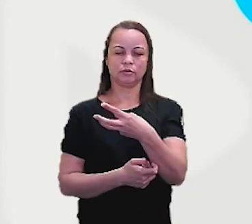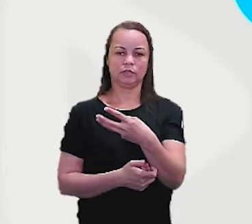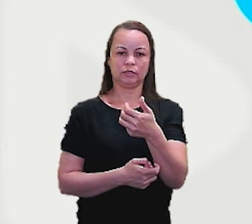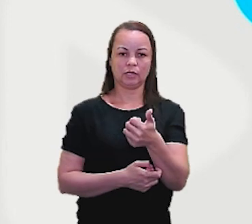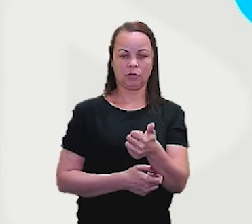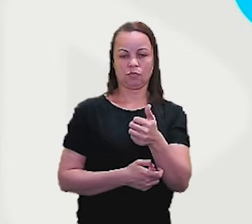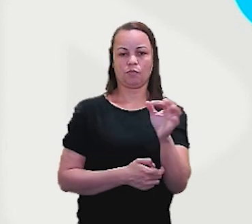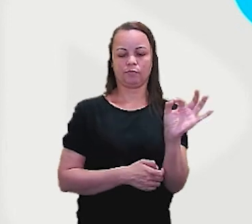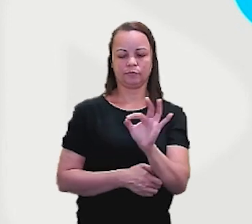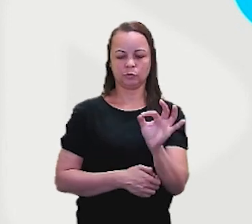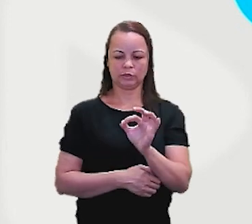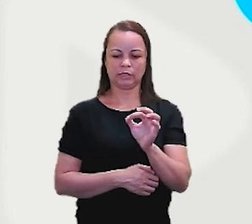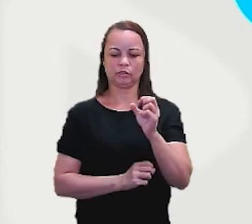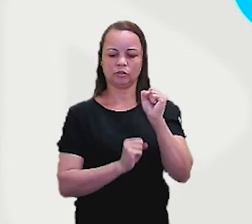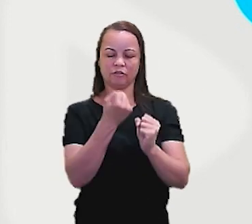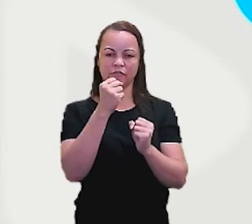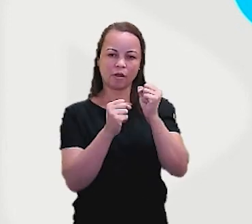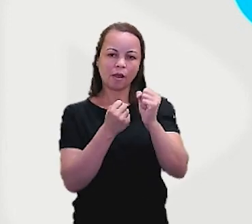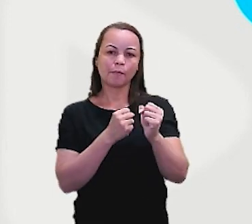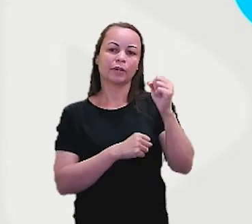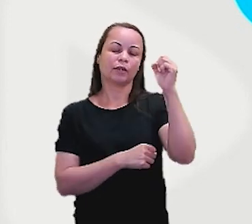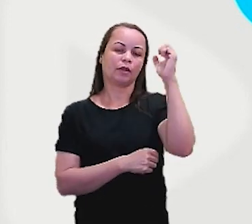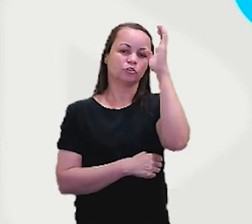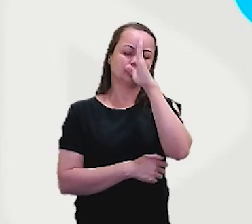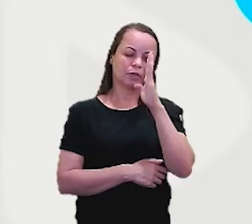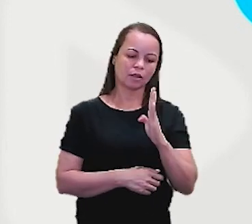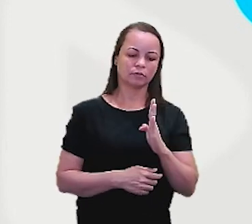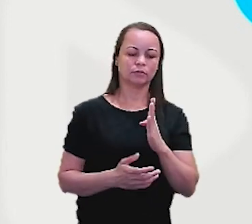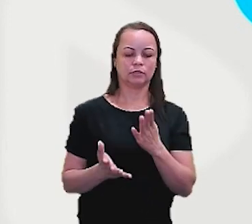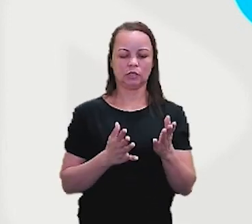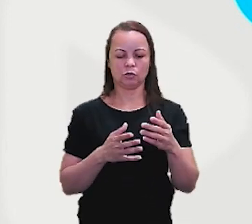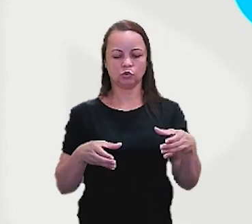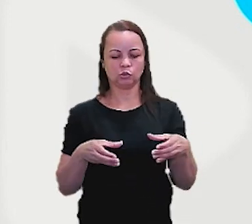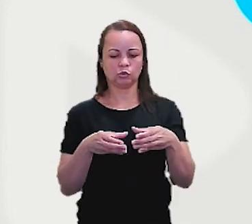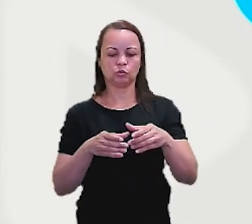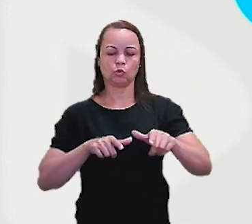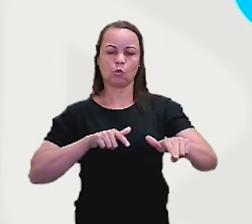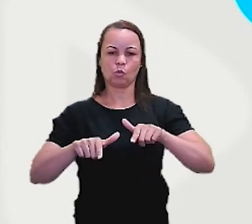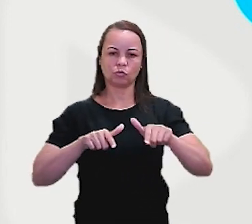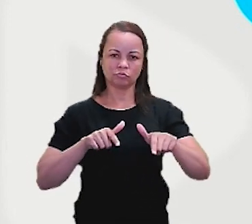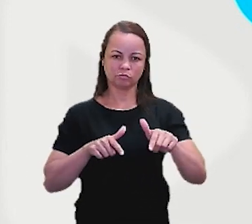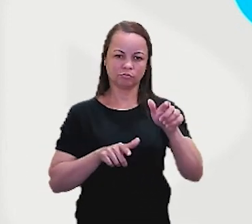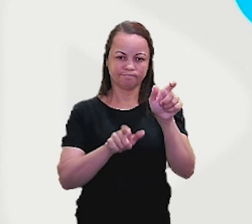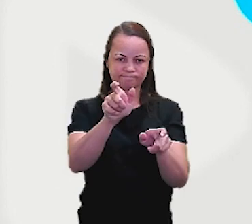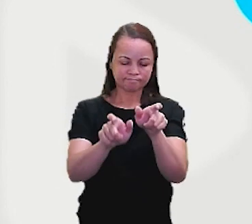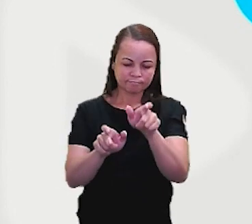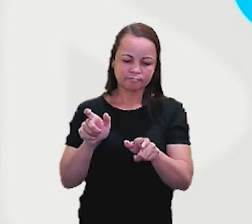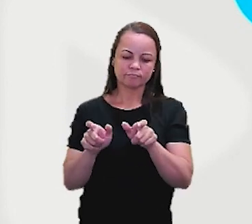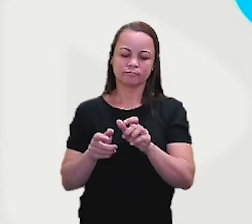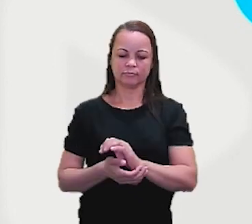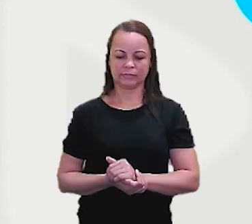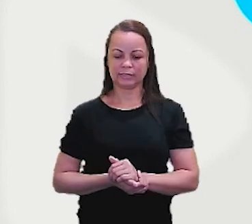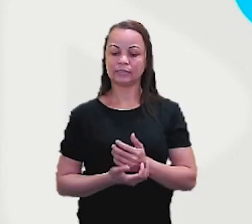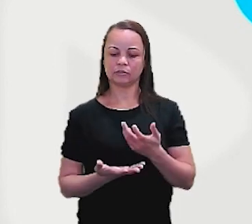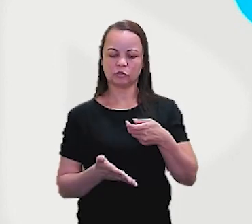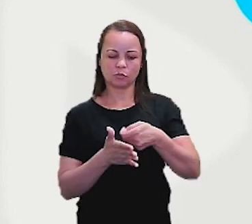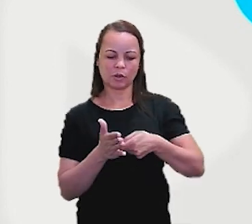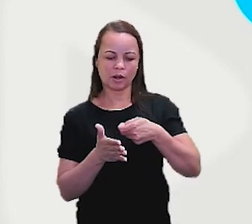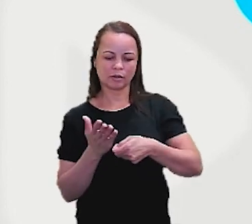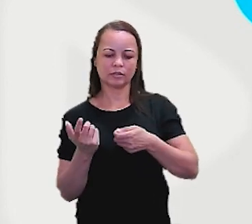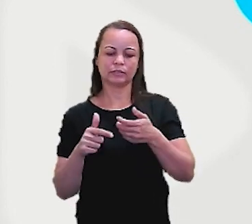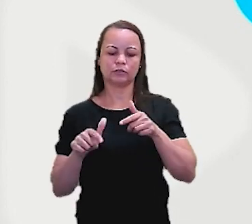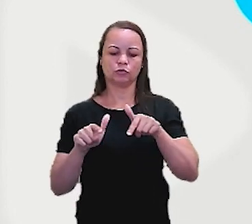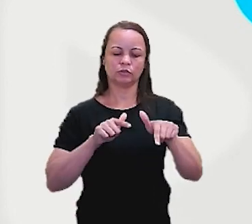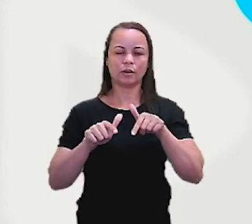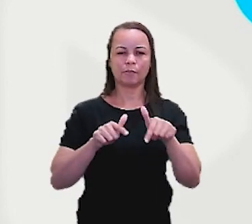do Brasil, juntamente com o crescimento dos operários. Deu-se início aos movimentos trabalhistas, reivindicando melhores condições